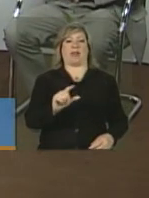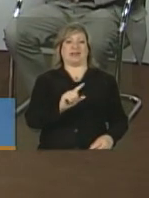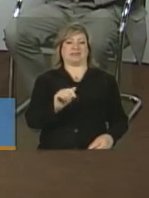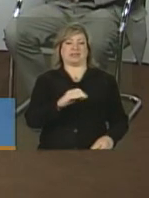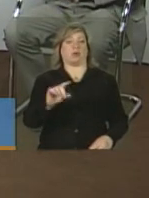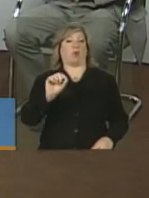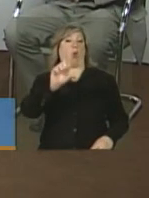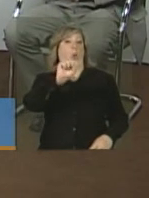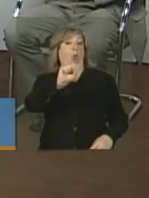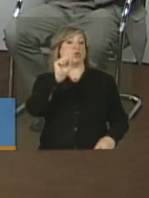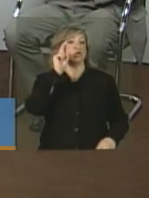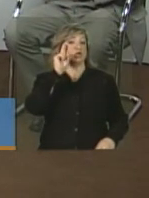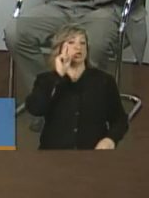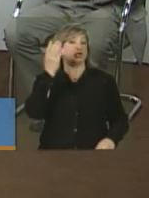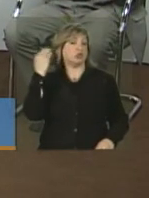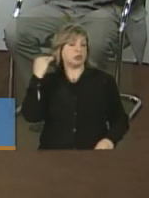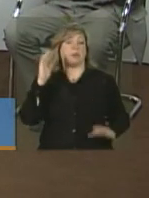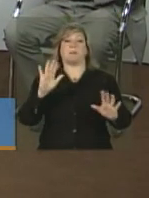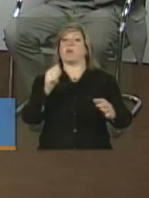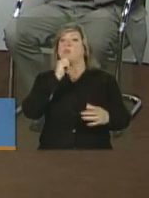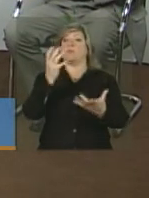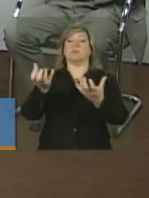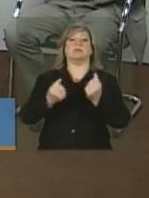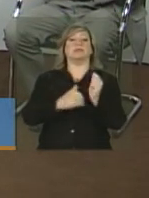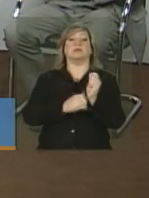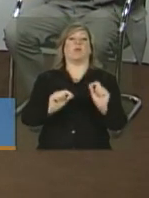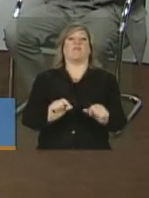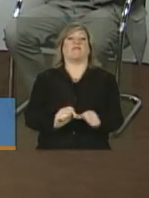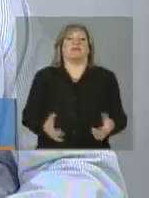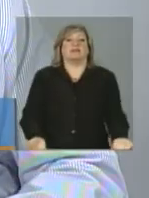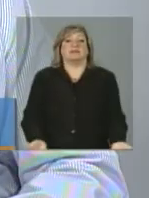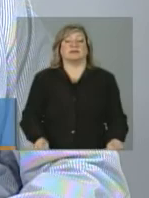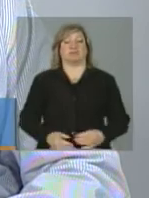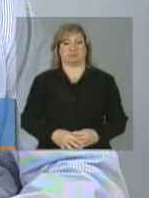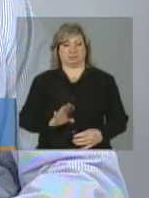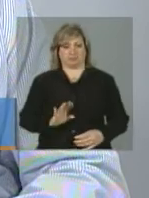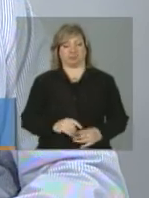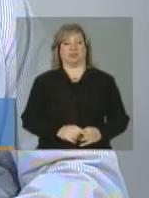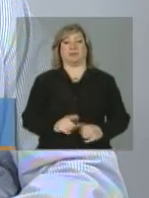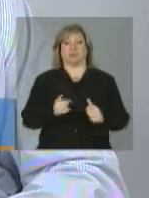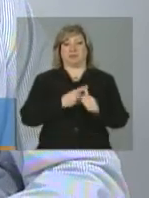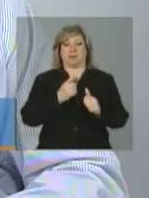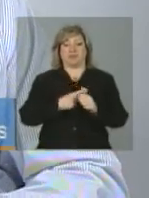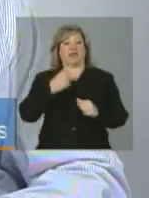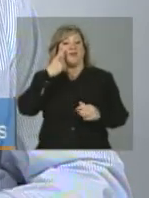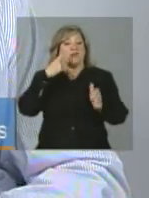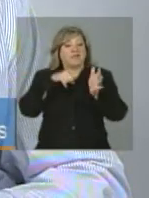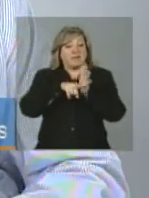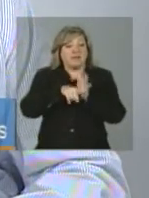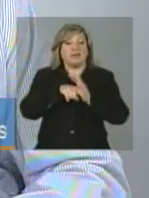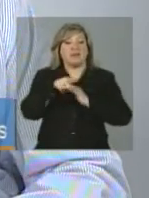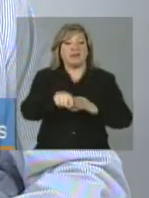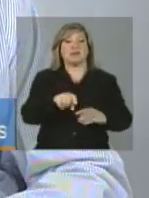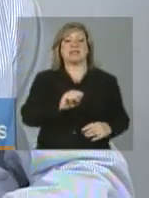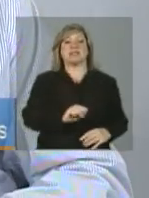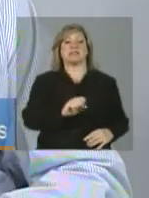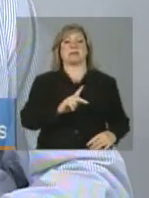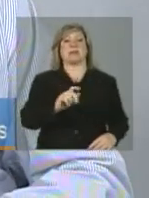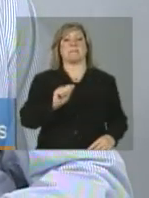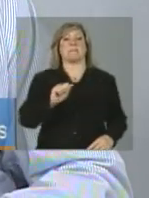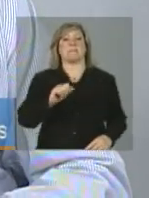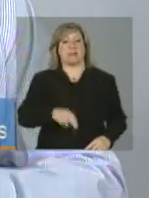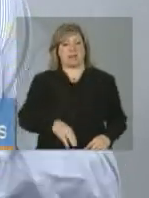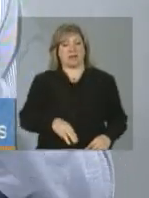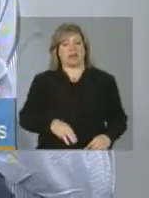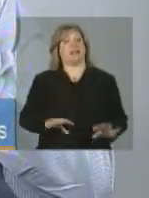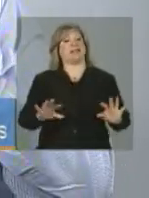8 dias, mas ainda não recebi a senha. O que fazer? Fábio, primeira coisa, verifique a sua caixa de spam. É possível que a gente já